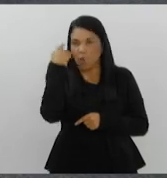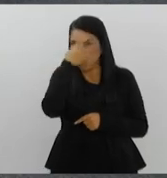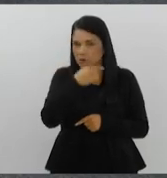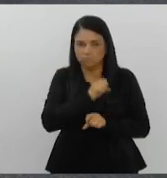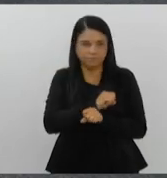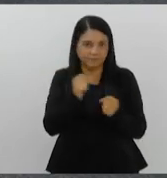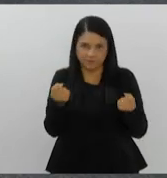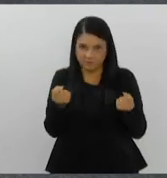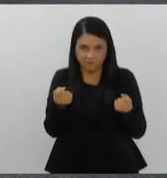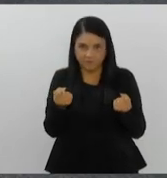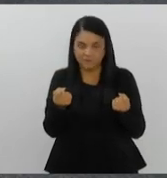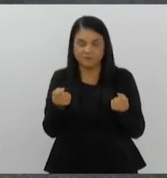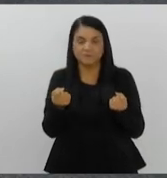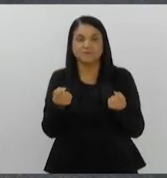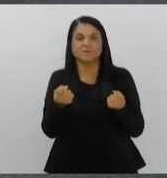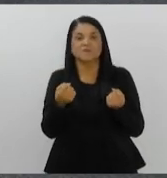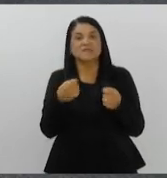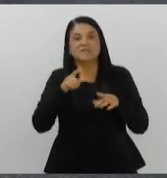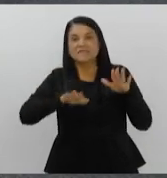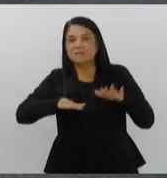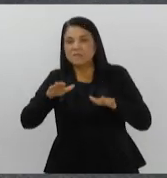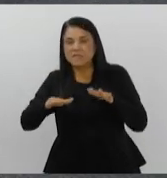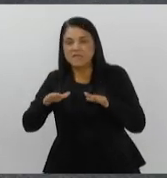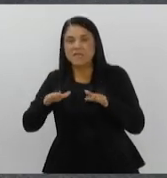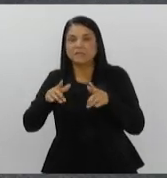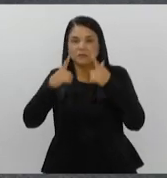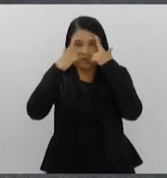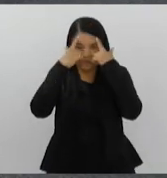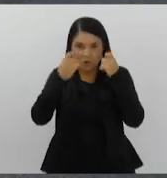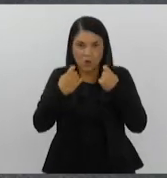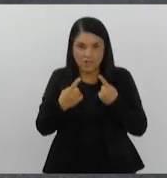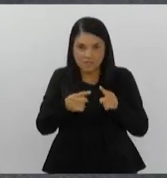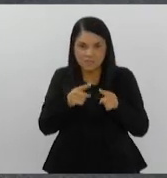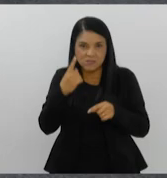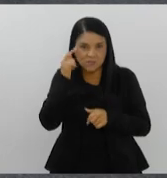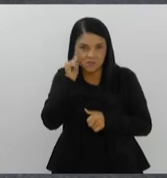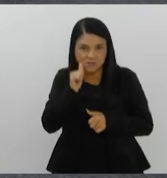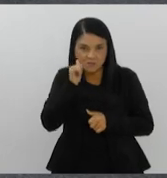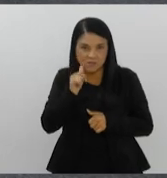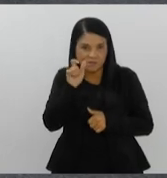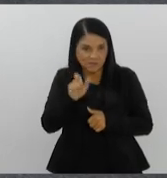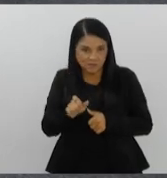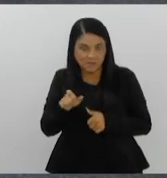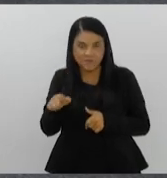Então, dependendo do caso ali, dependendo da situação, as mulheres não